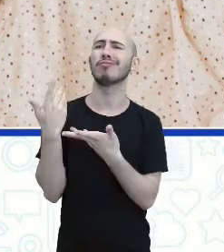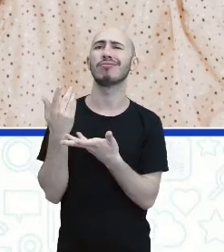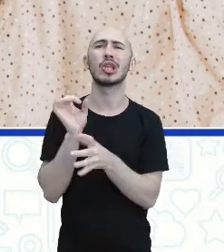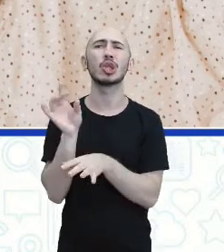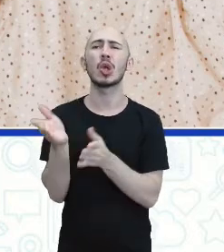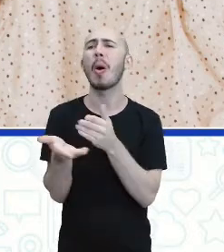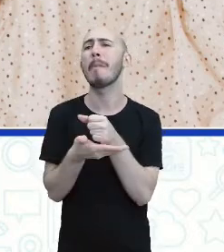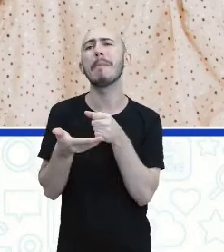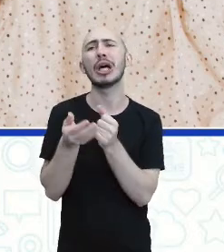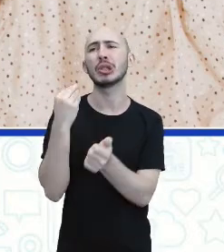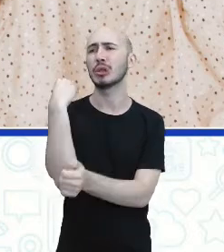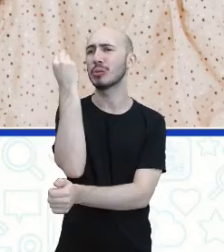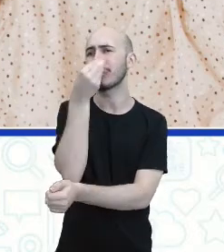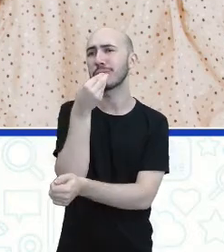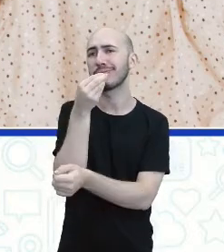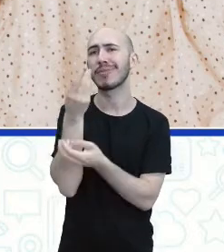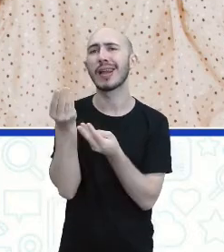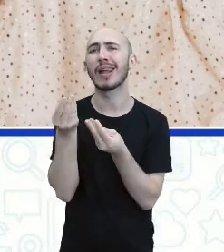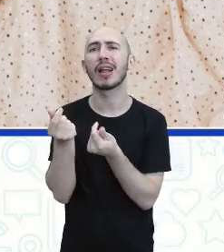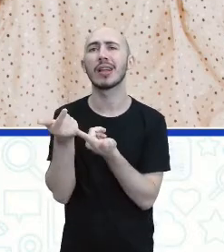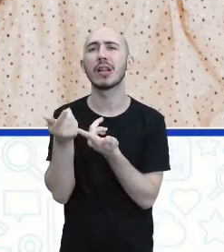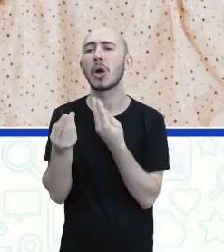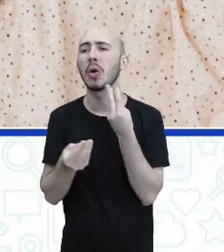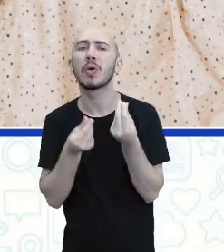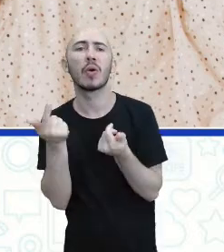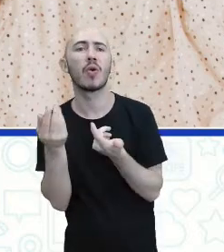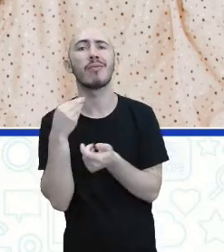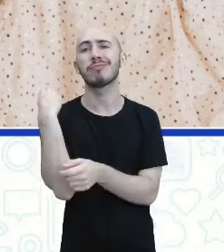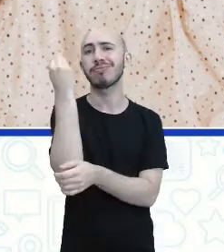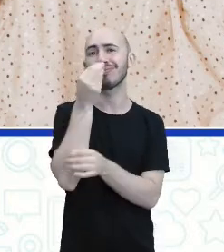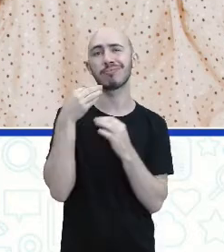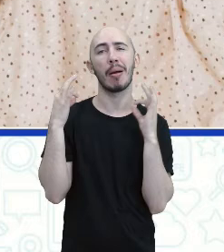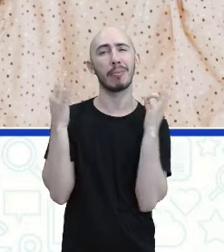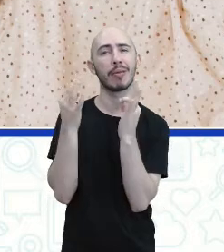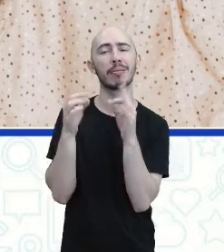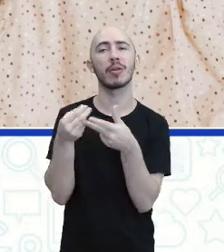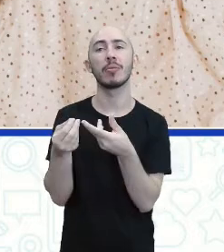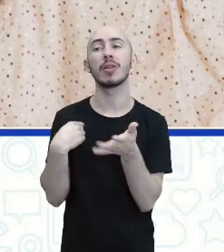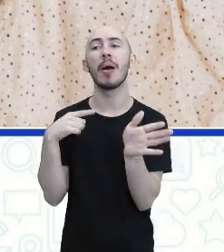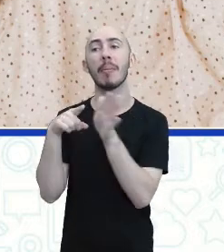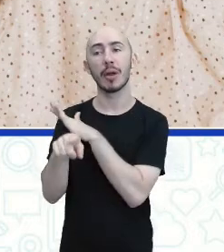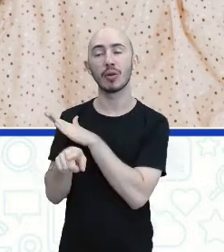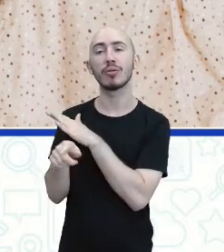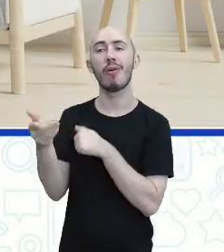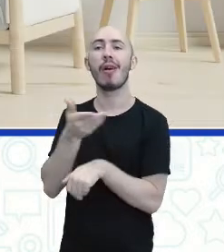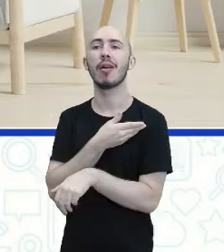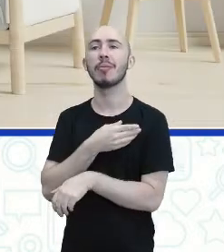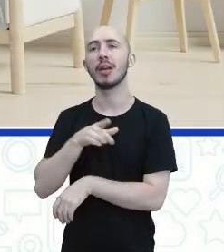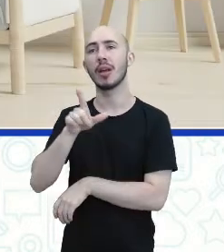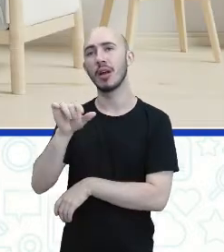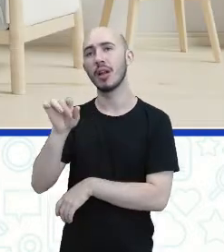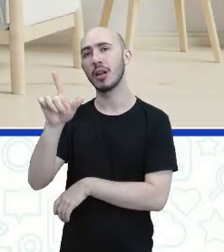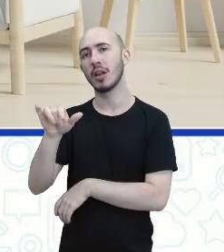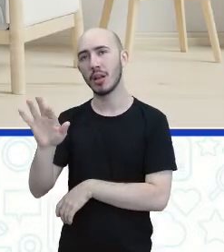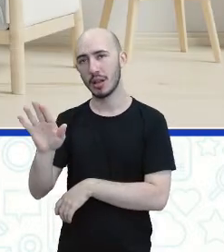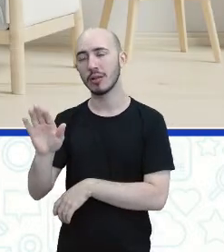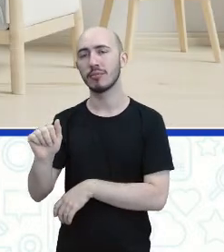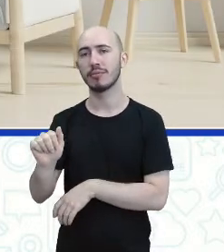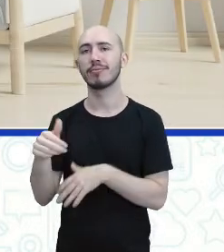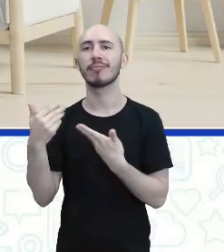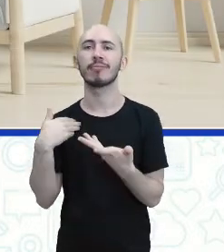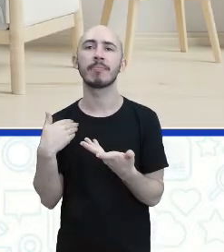de maquiagem. Perdida sobre o que fazer, perguntou à sua amiga Lília se ela poderia ajudá-la.